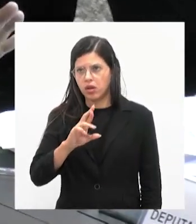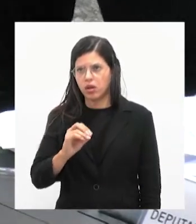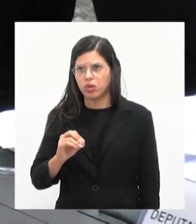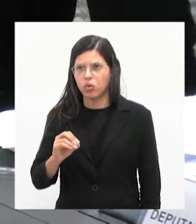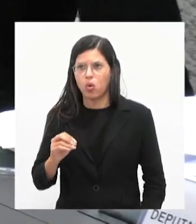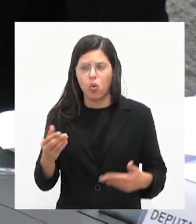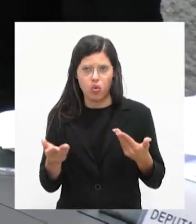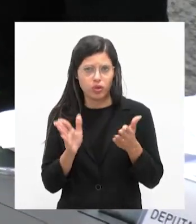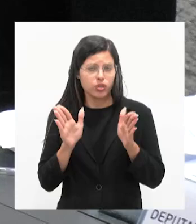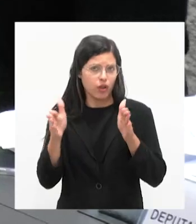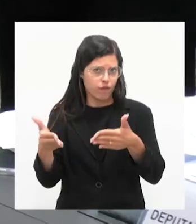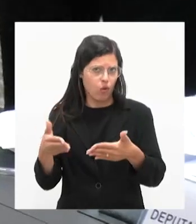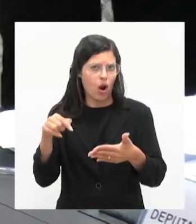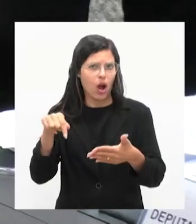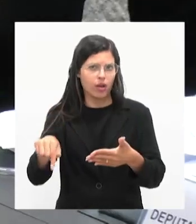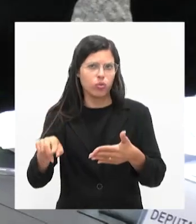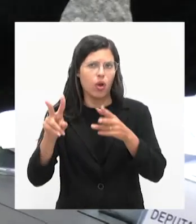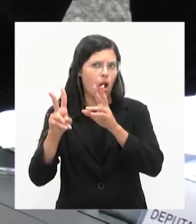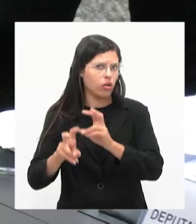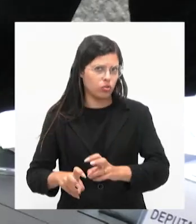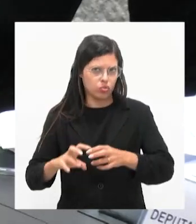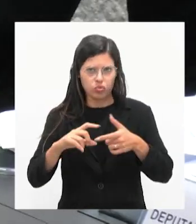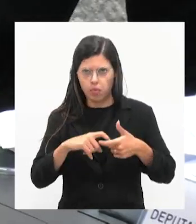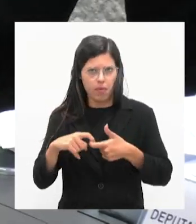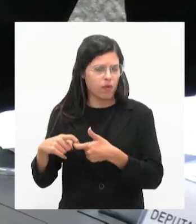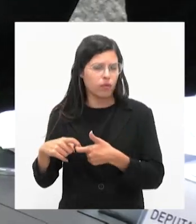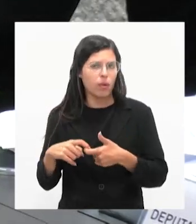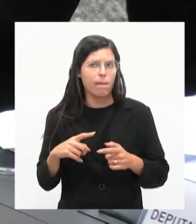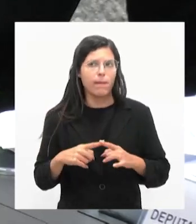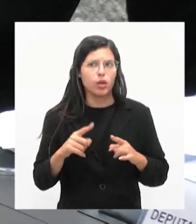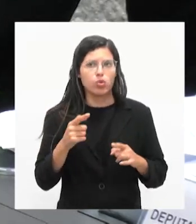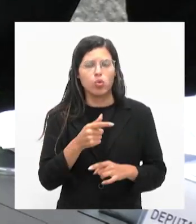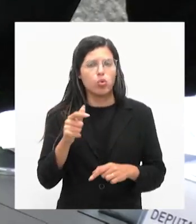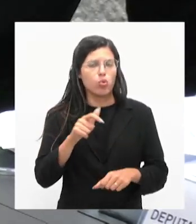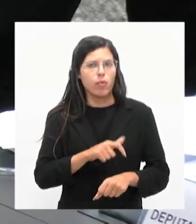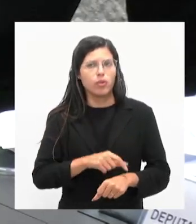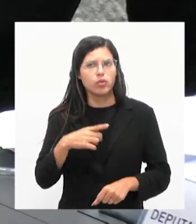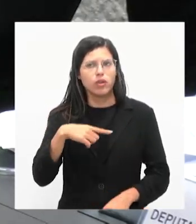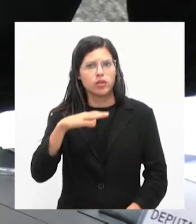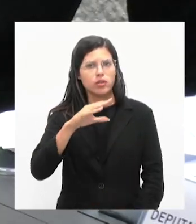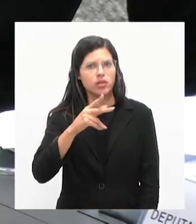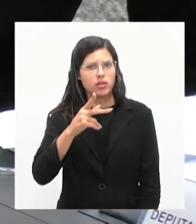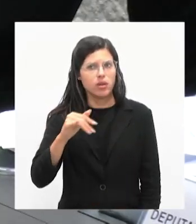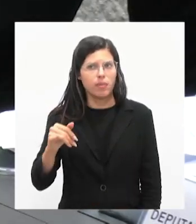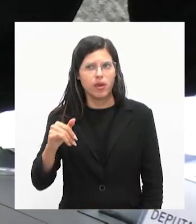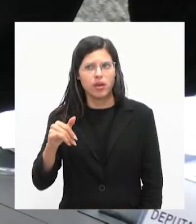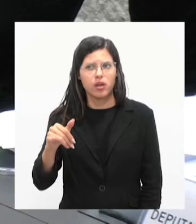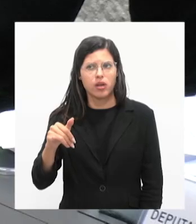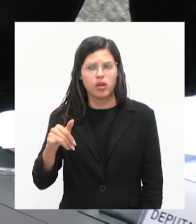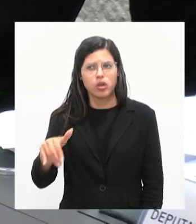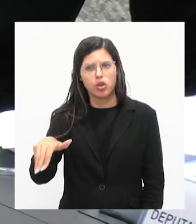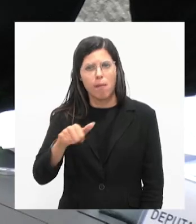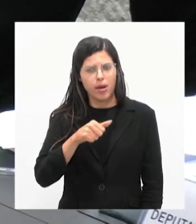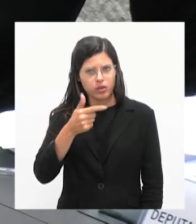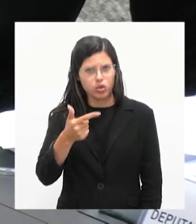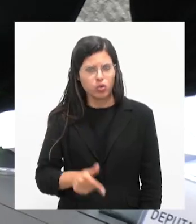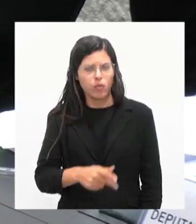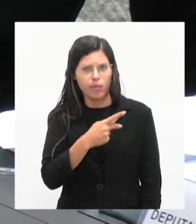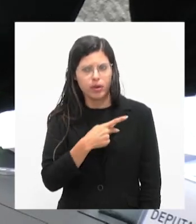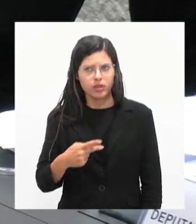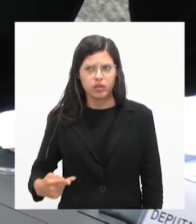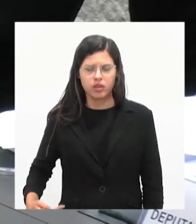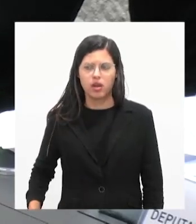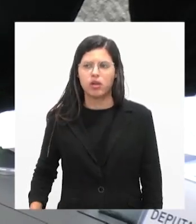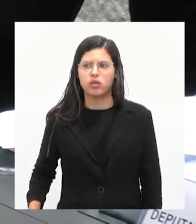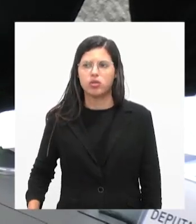focado nessa questão. Mas eu gostaria que o presidente, uma hora, presidente, nós estivéssemos aqui na CPI, convocássemos mais uma vez o presidente para